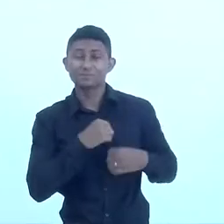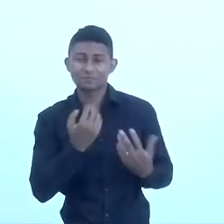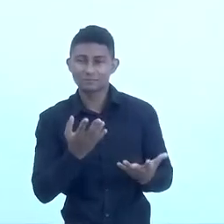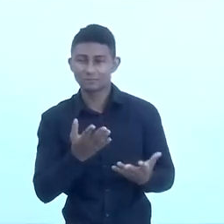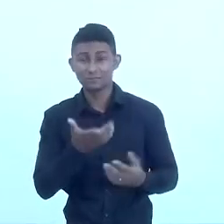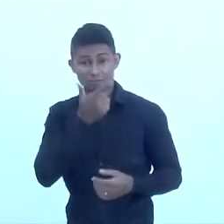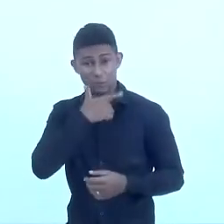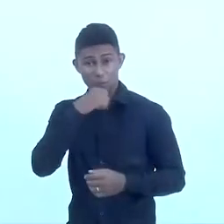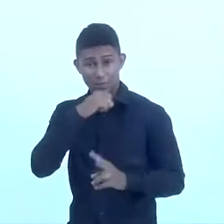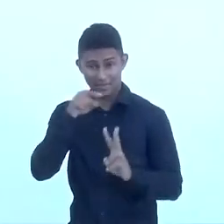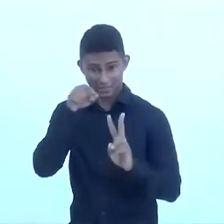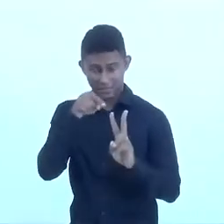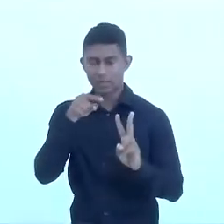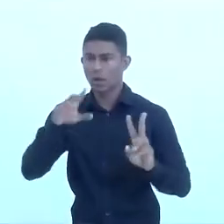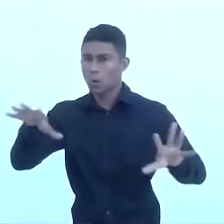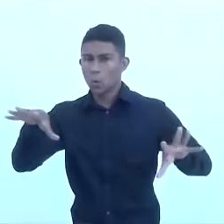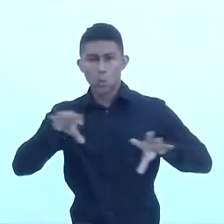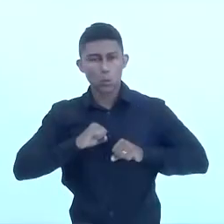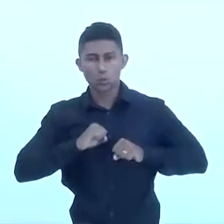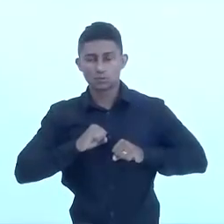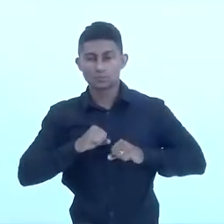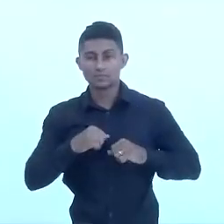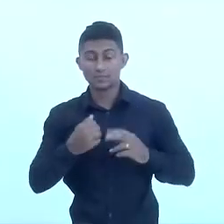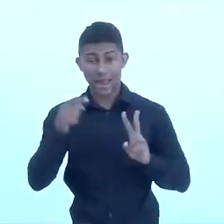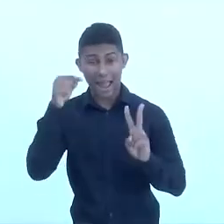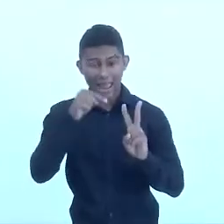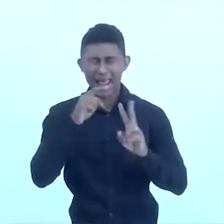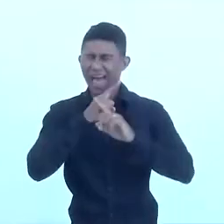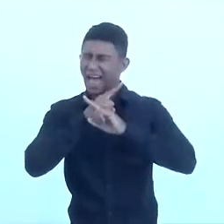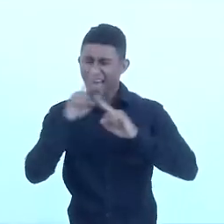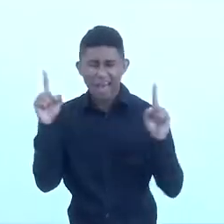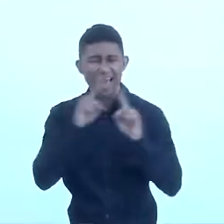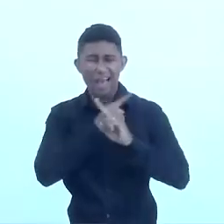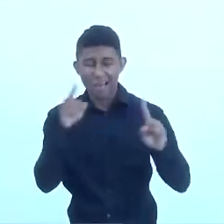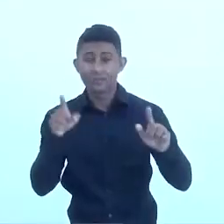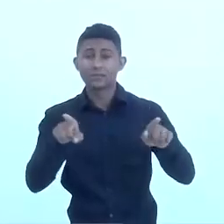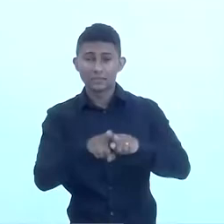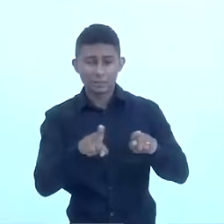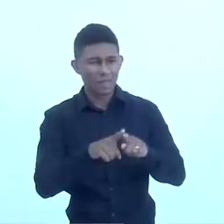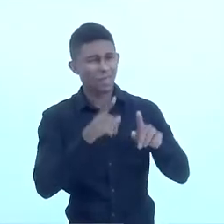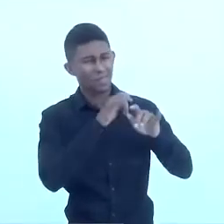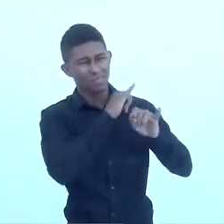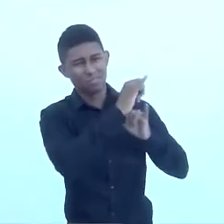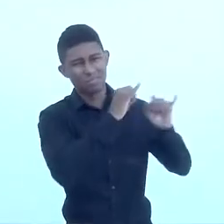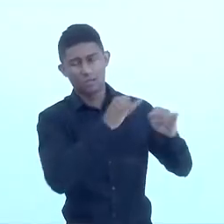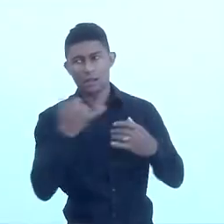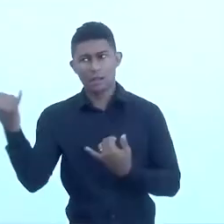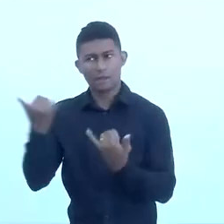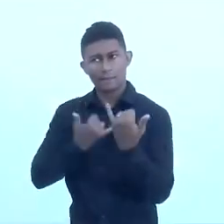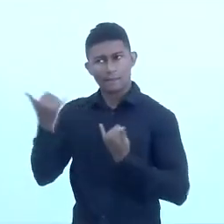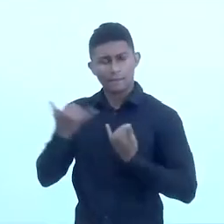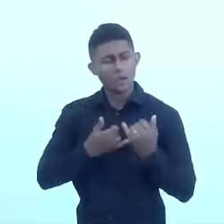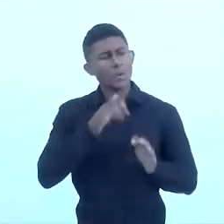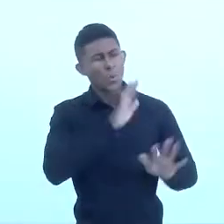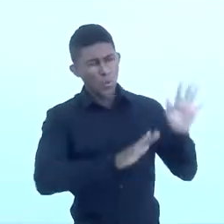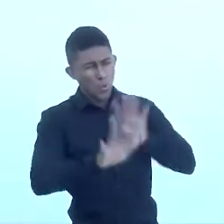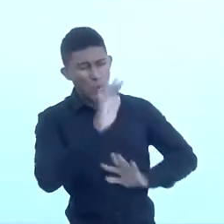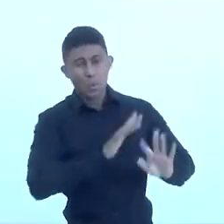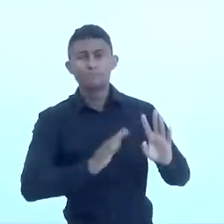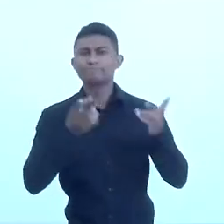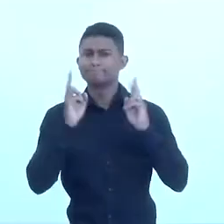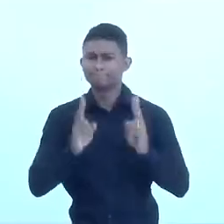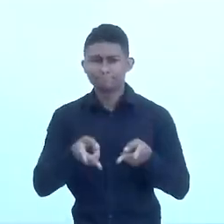isso aconteceu com meu pai se queixava e alertava para isso.